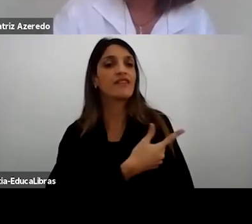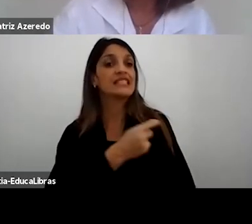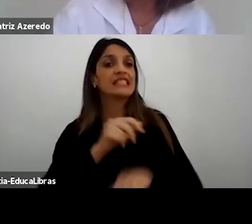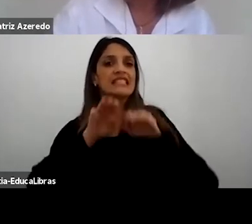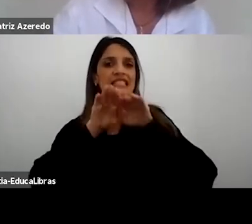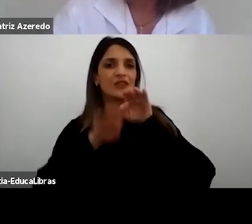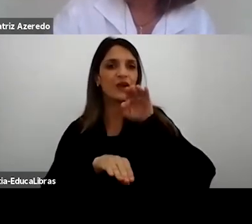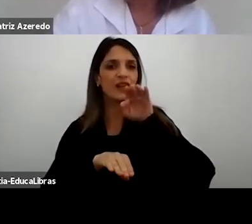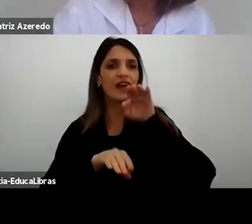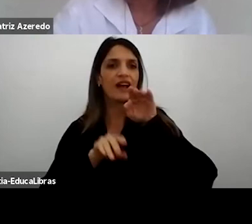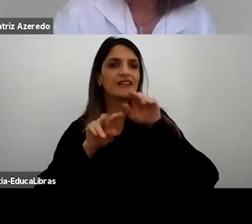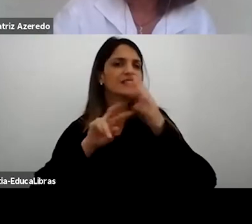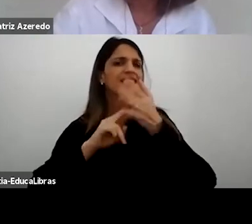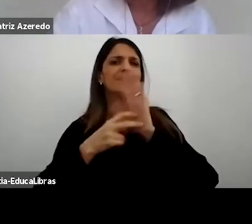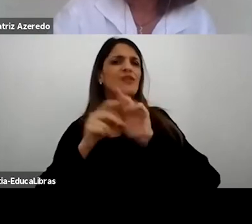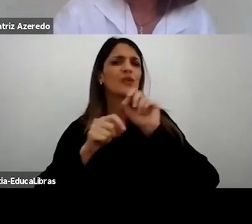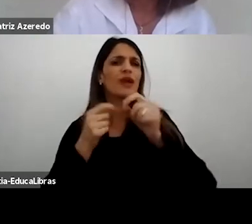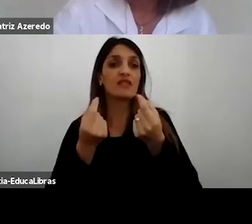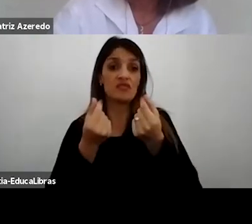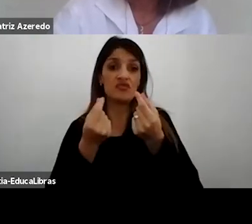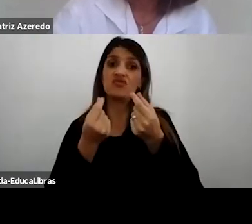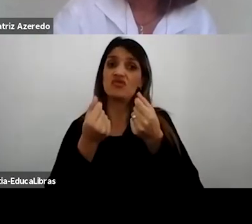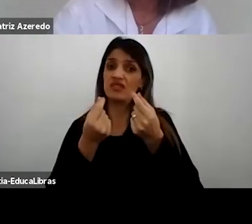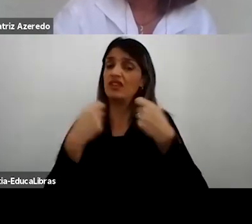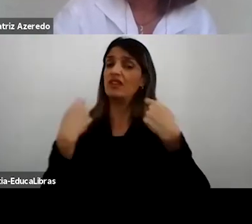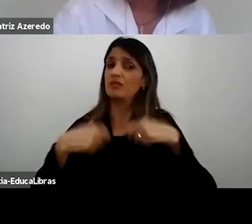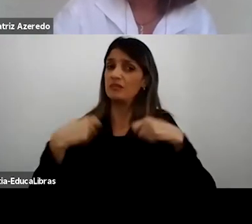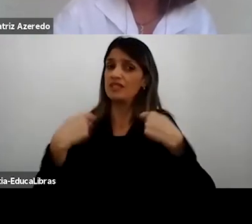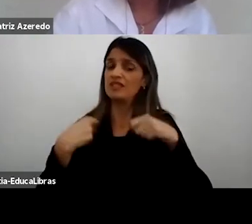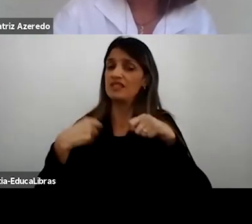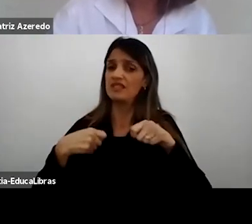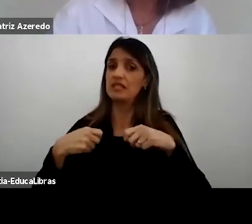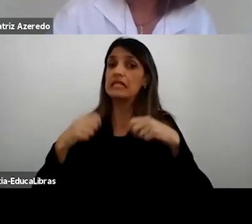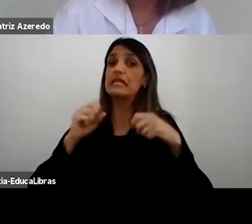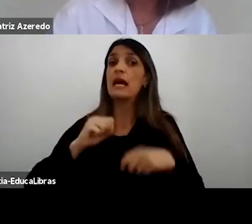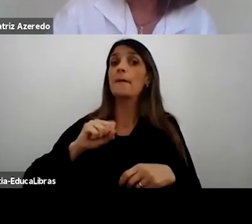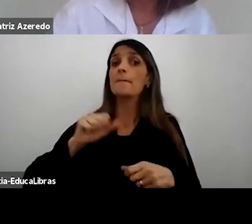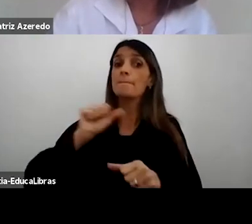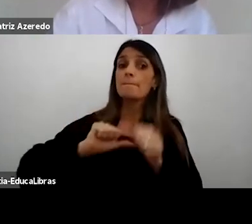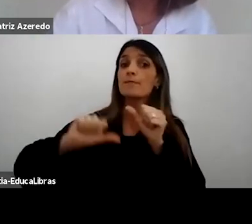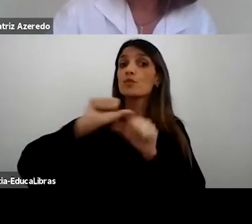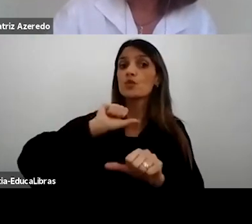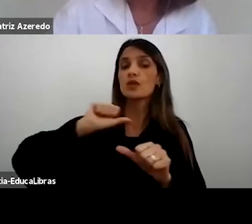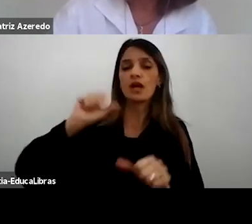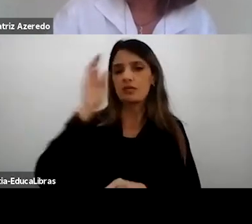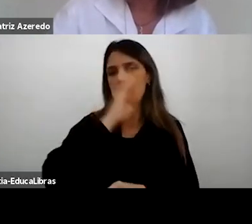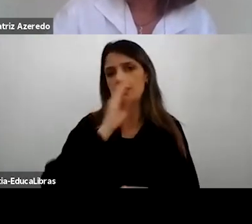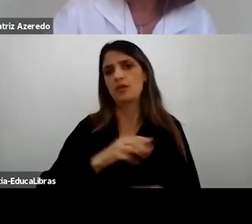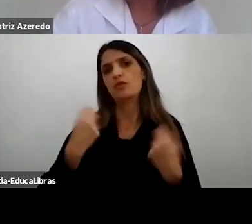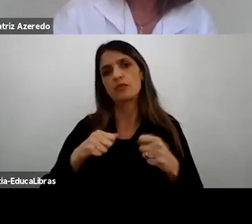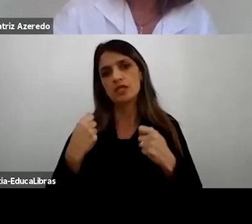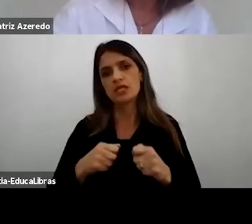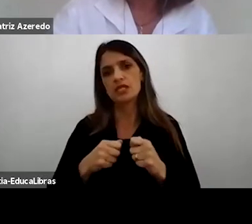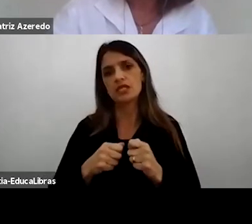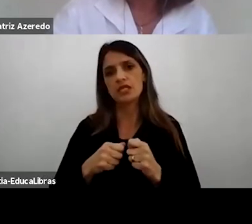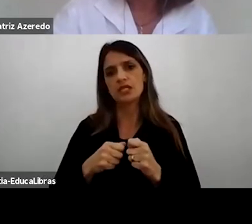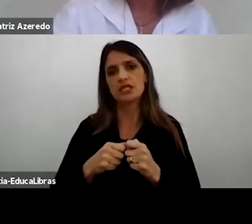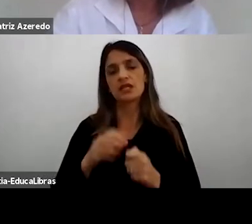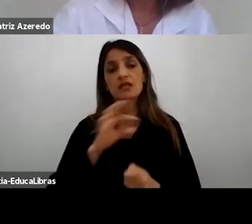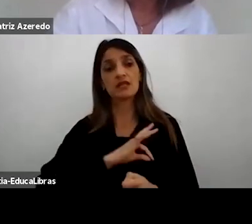no bolso. Para que a gente possa fazer um processo de transformação no Brasil, nós precisamos dar condição para que as pessoas possam ter dinheiro no